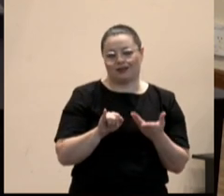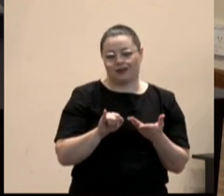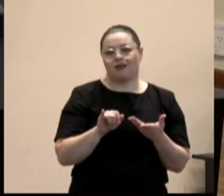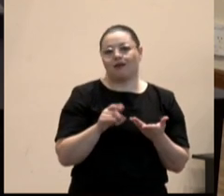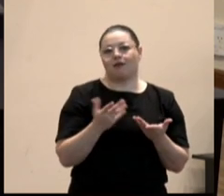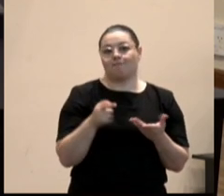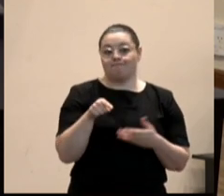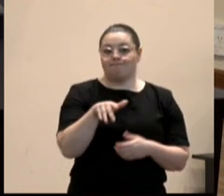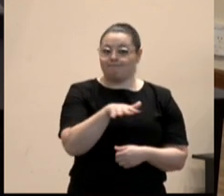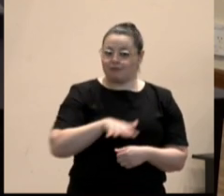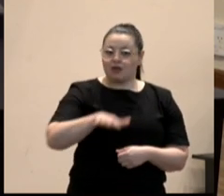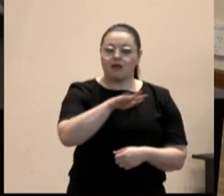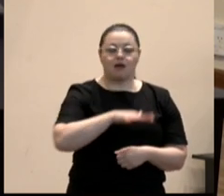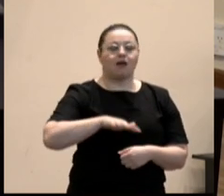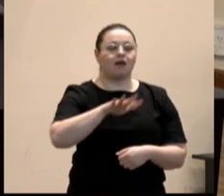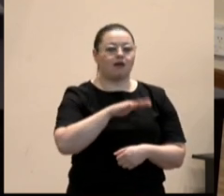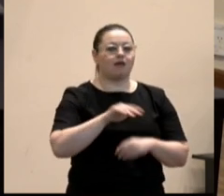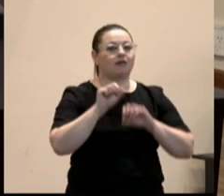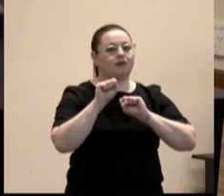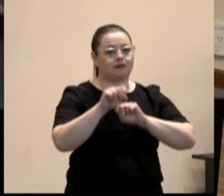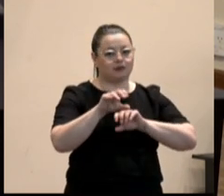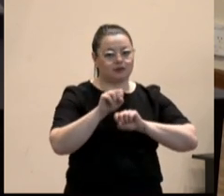da área da educação,